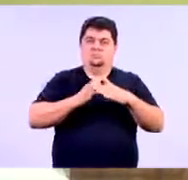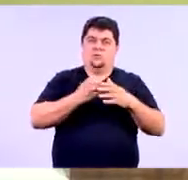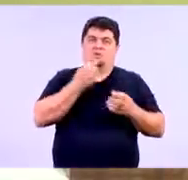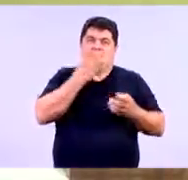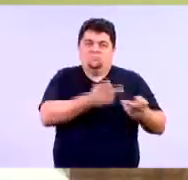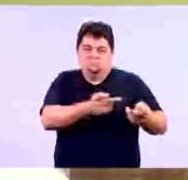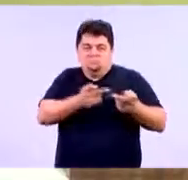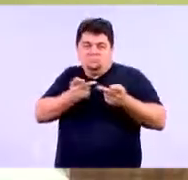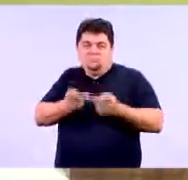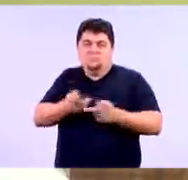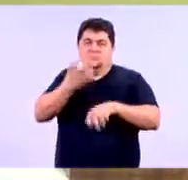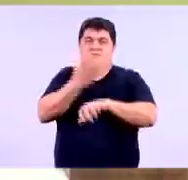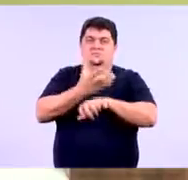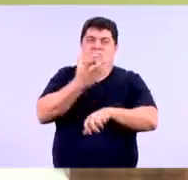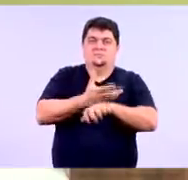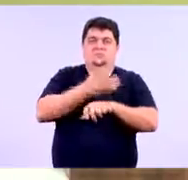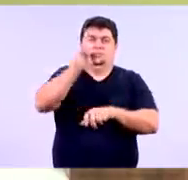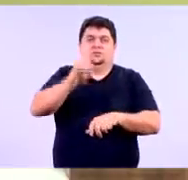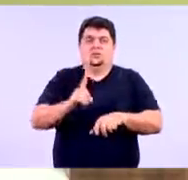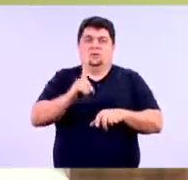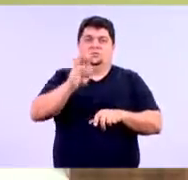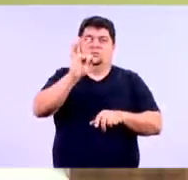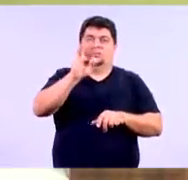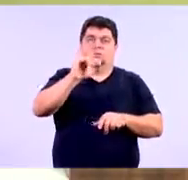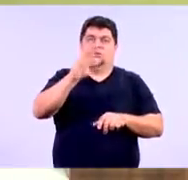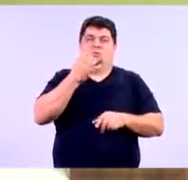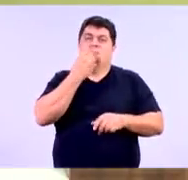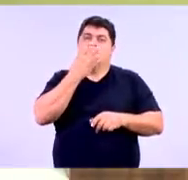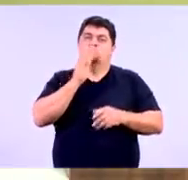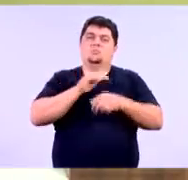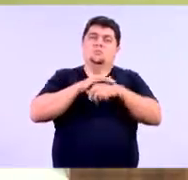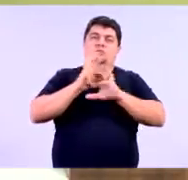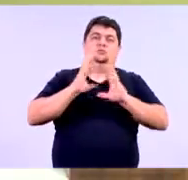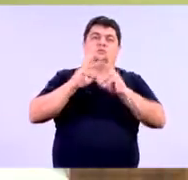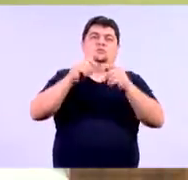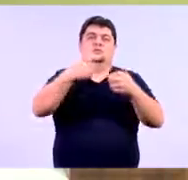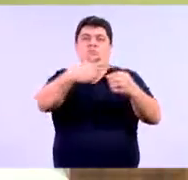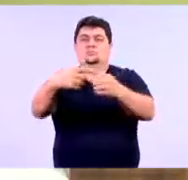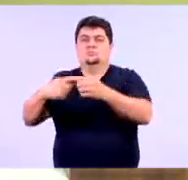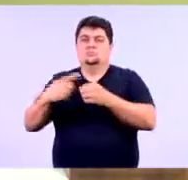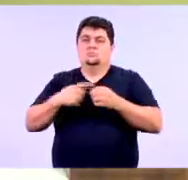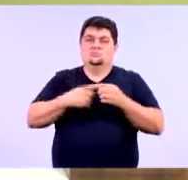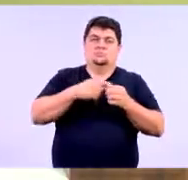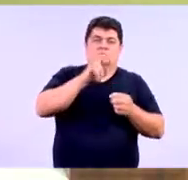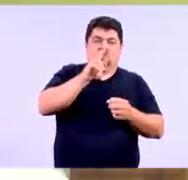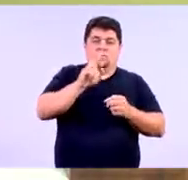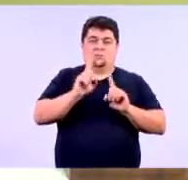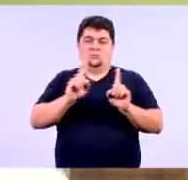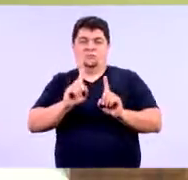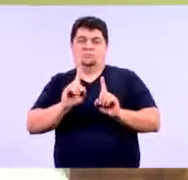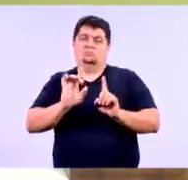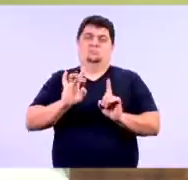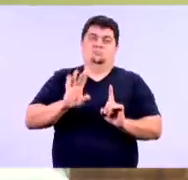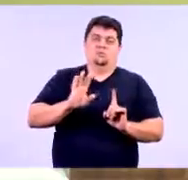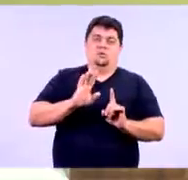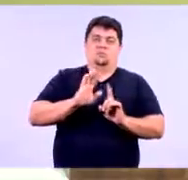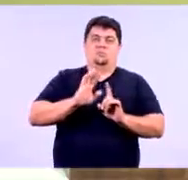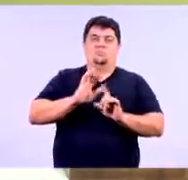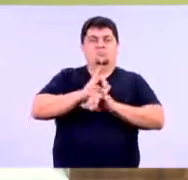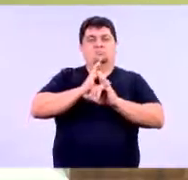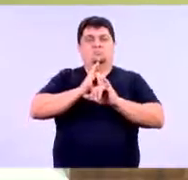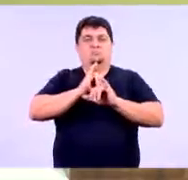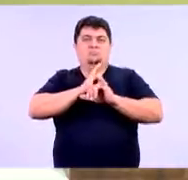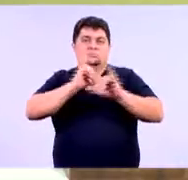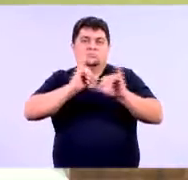bem-vindos à disciplina de Direito Tributário. Dou meu boa noite a todos os polos e não vou nem citar nomes, mas espero que